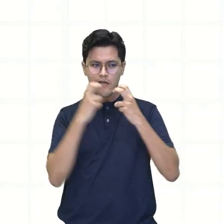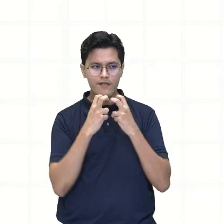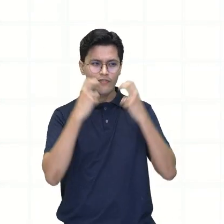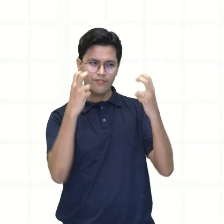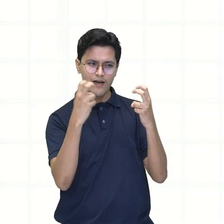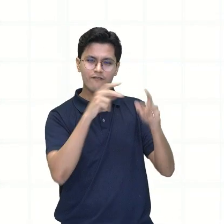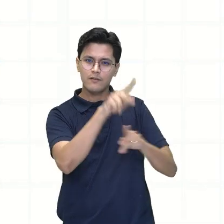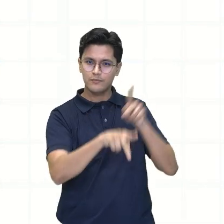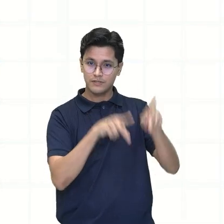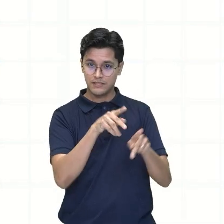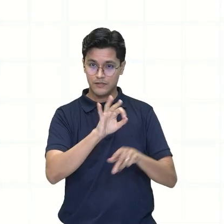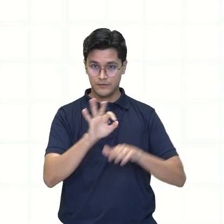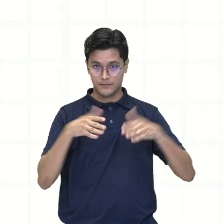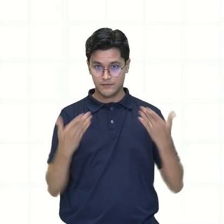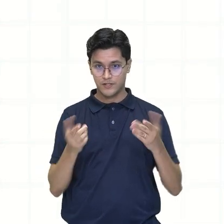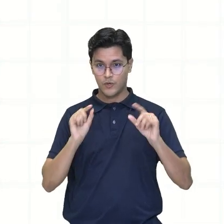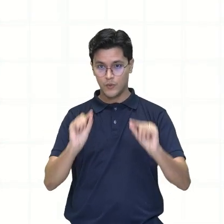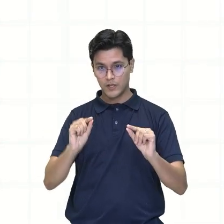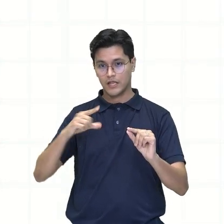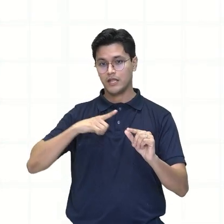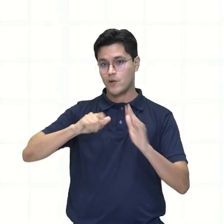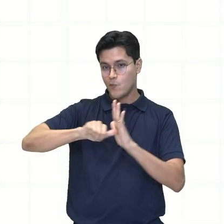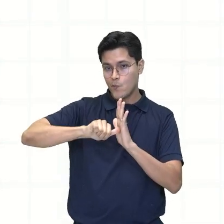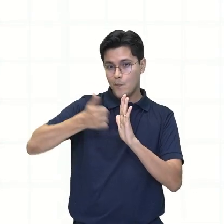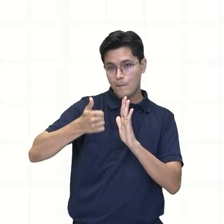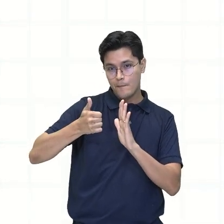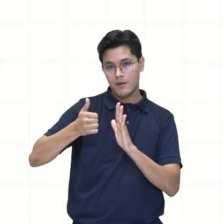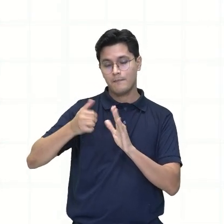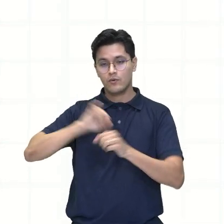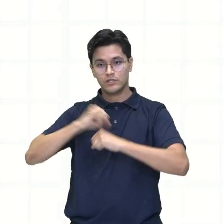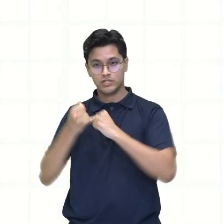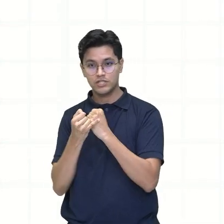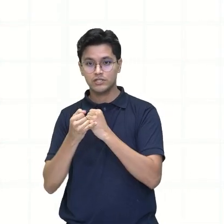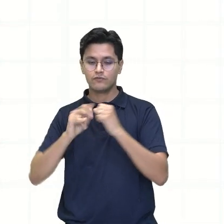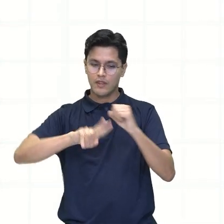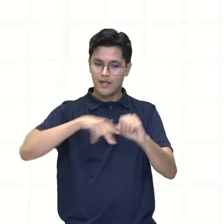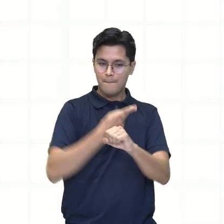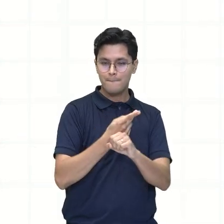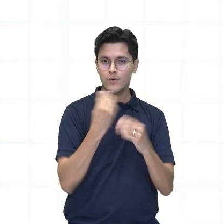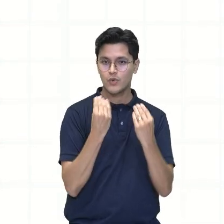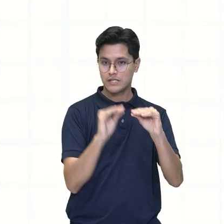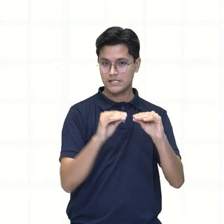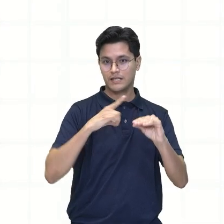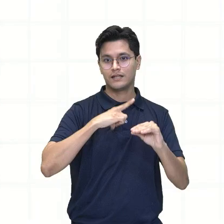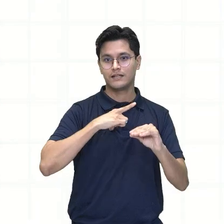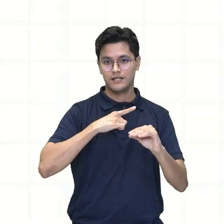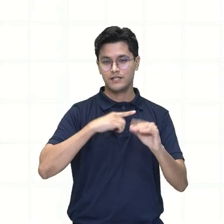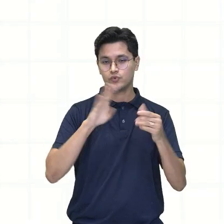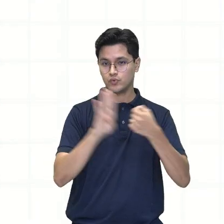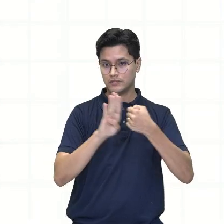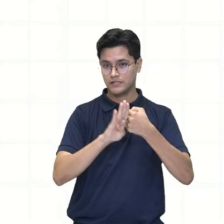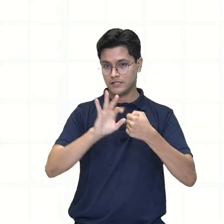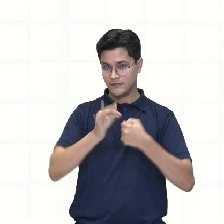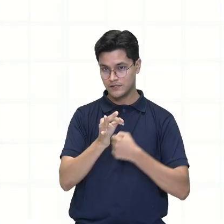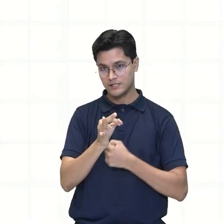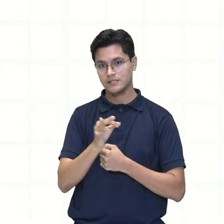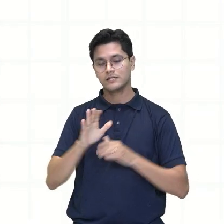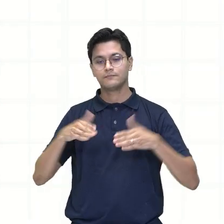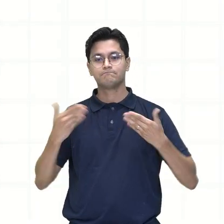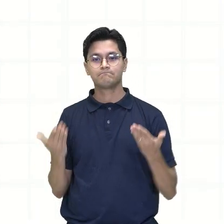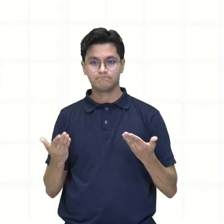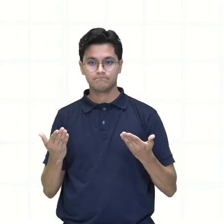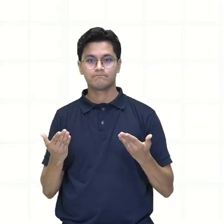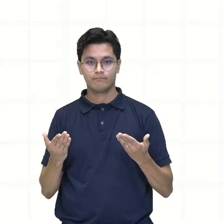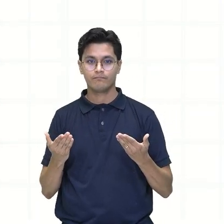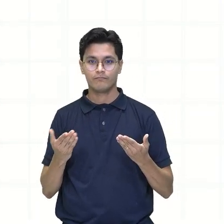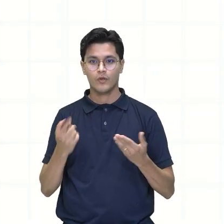primeiro veio o primeiro adjetivo, depois o substantivo. Já no segundo exemplo, primeiro o substantivo, depois o adjetivo.